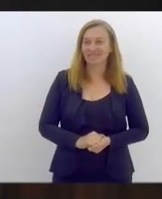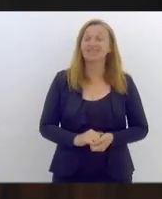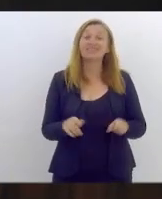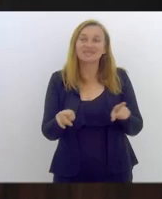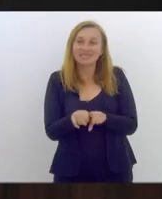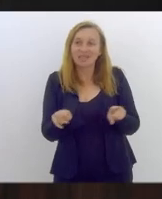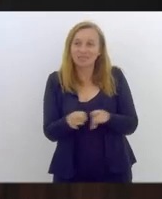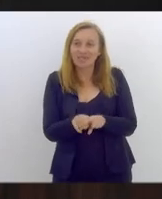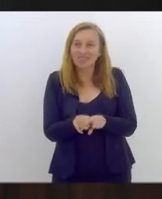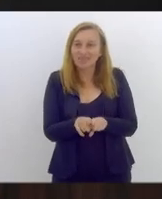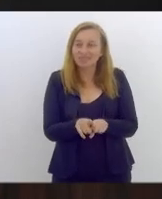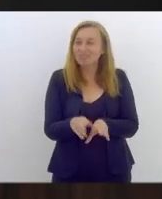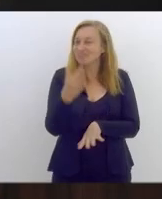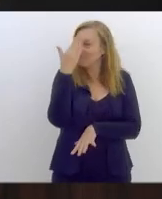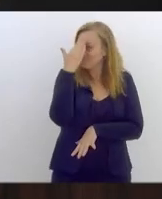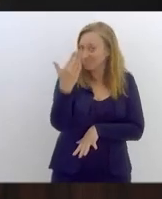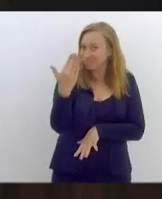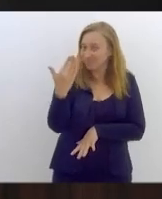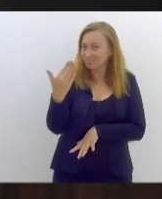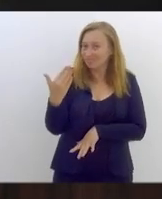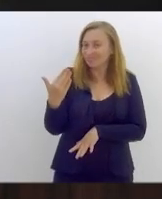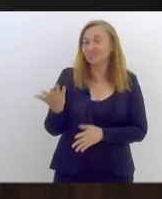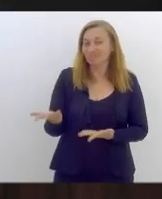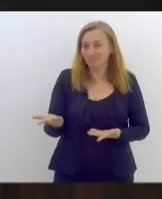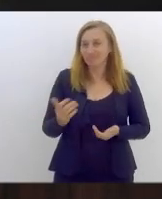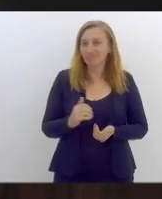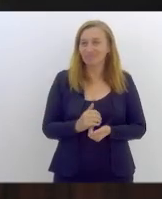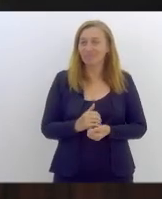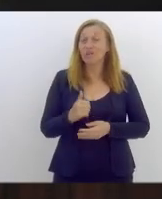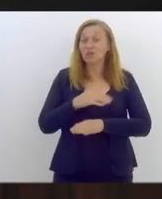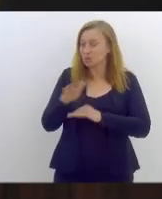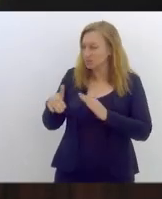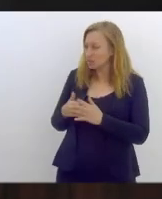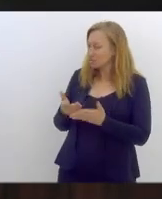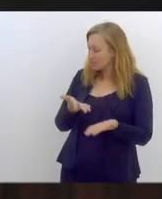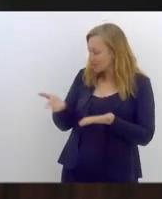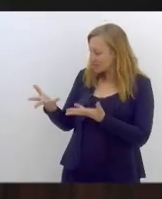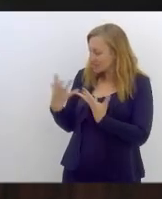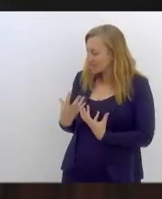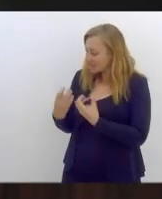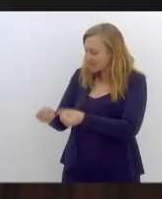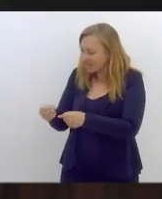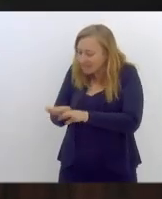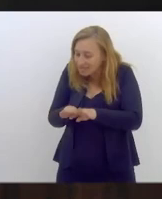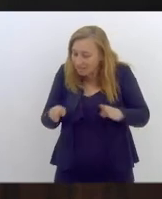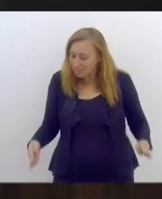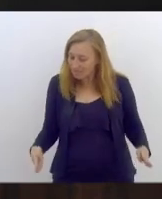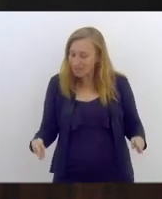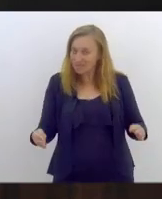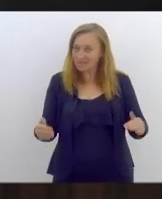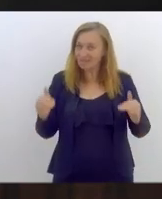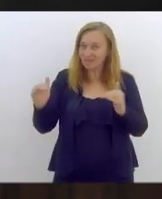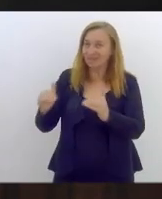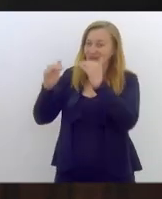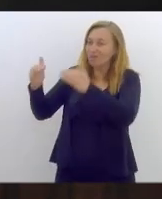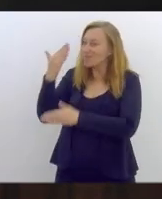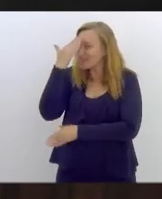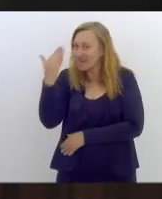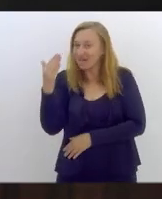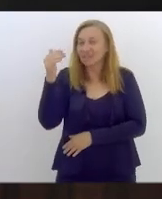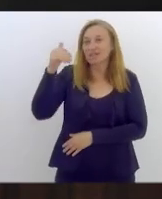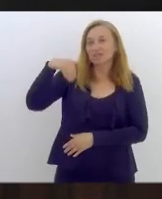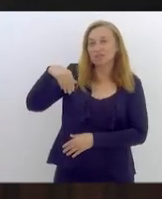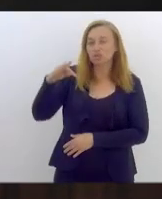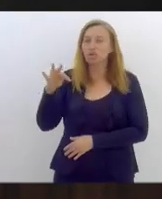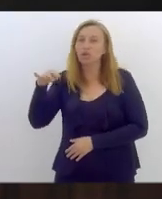também agradecer aqueles e aquelas que aceitaram compor essa mesa de honra. Muito obrigada, Toninho,